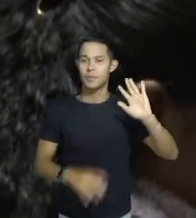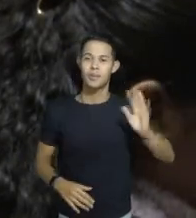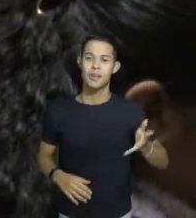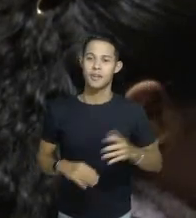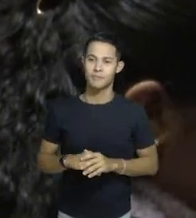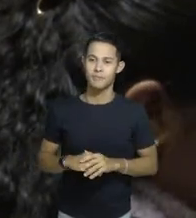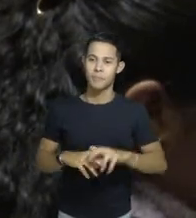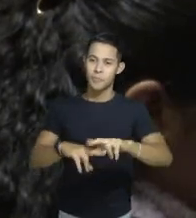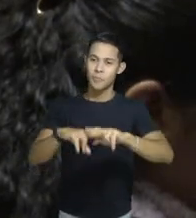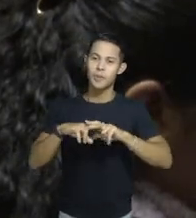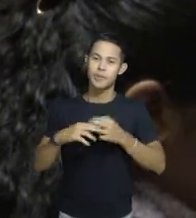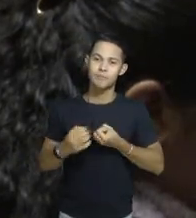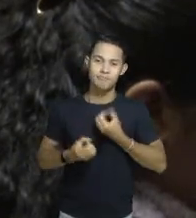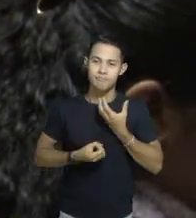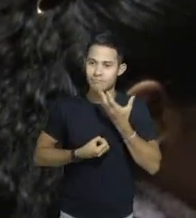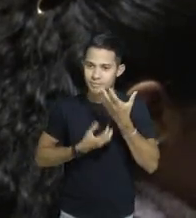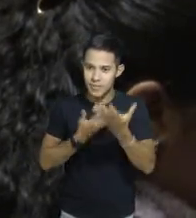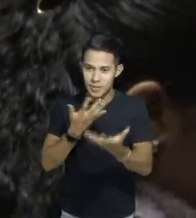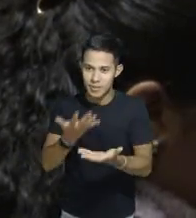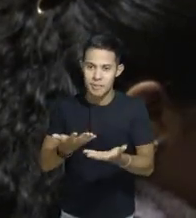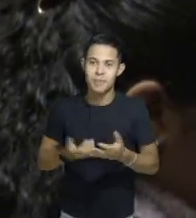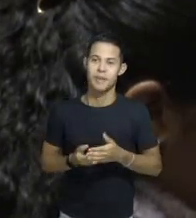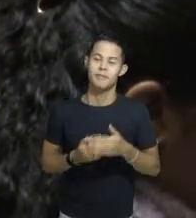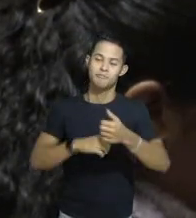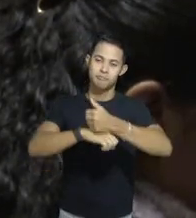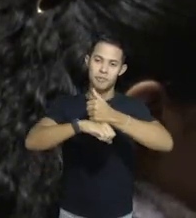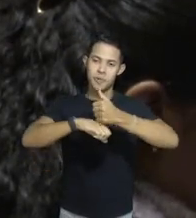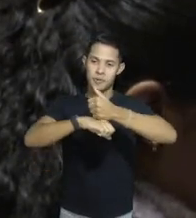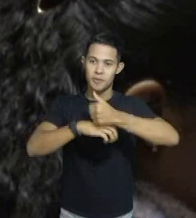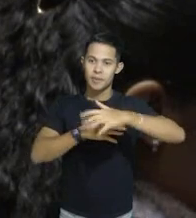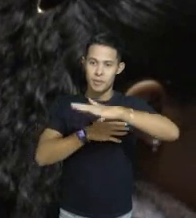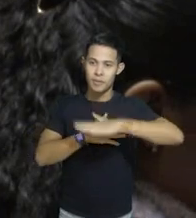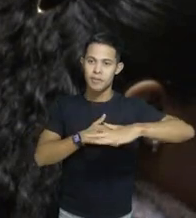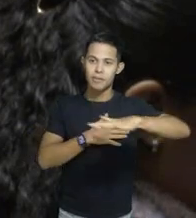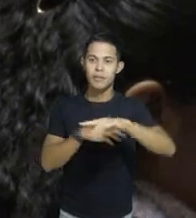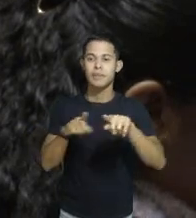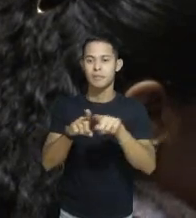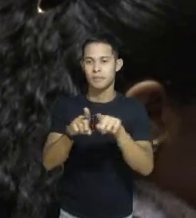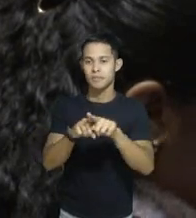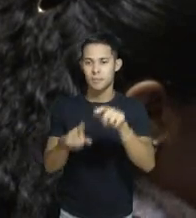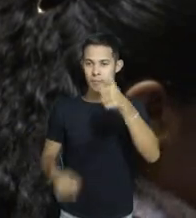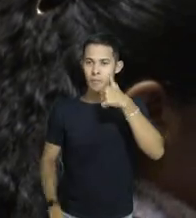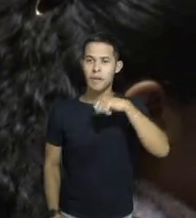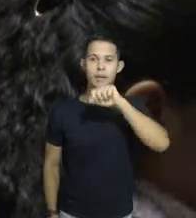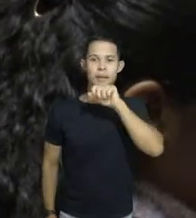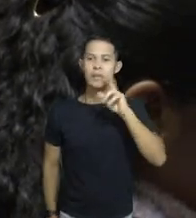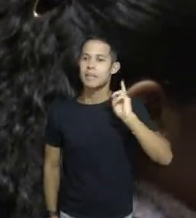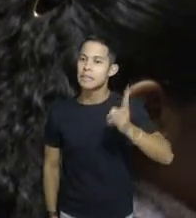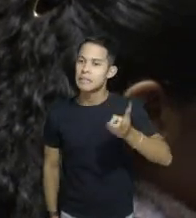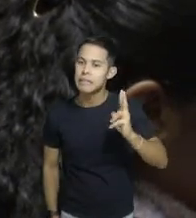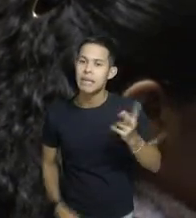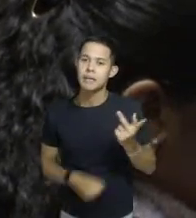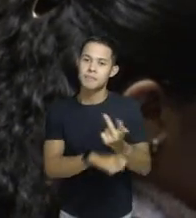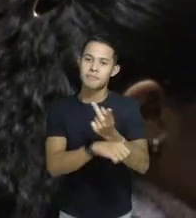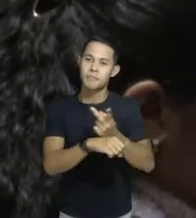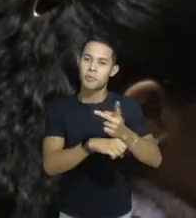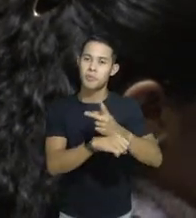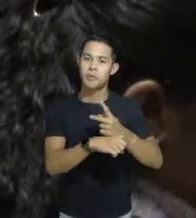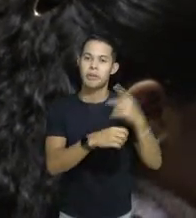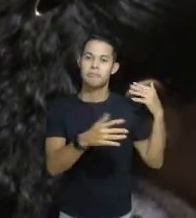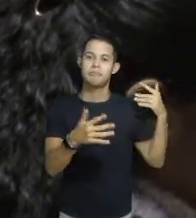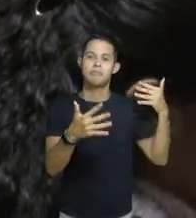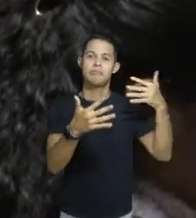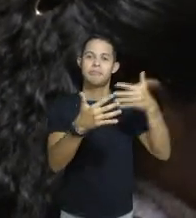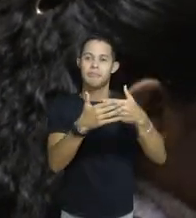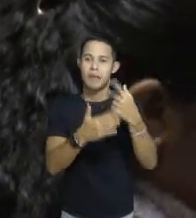deixo aqui o meu desabafo, né, enquanto profissional, enquanto mãe também, que sempre busquei, aí há 10 anos atrás, fui